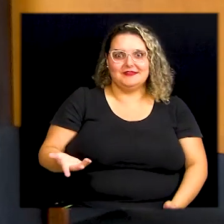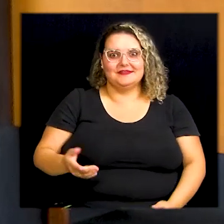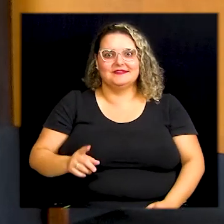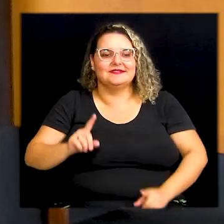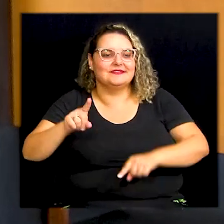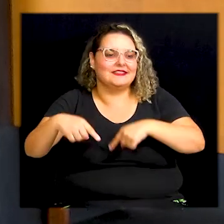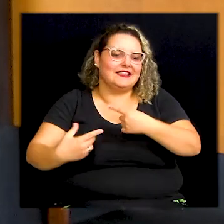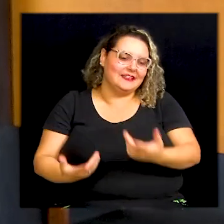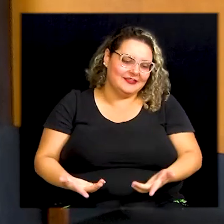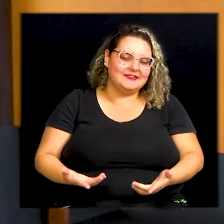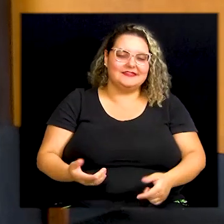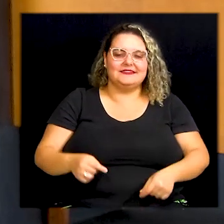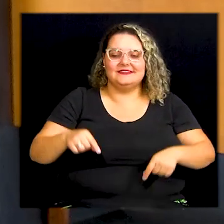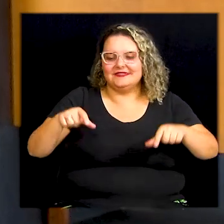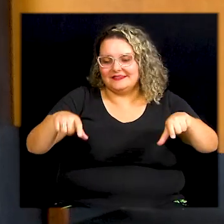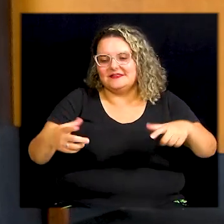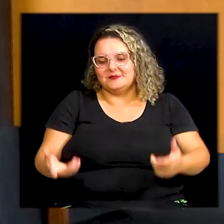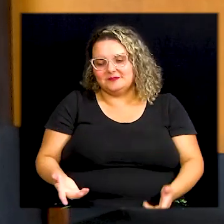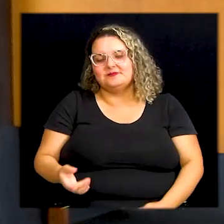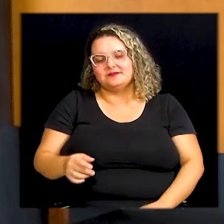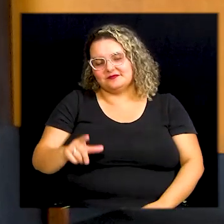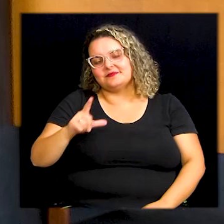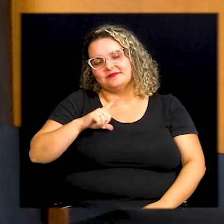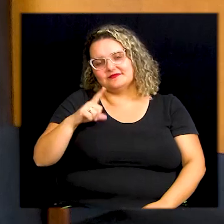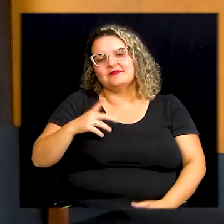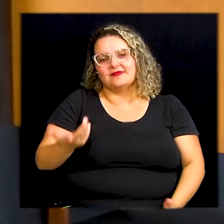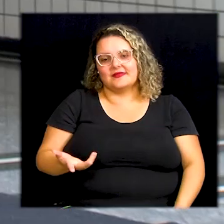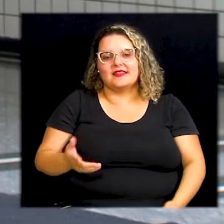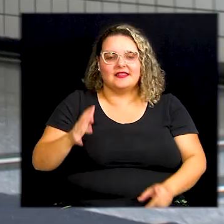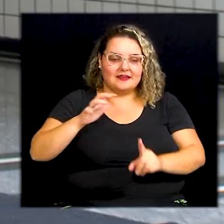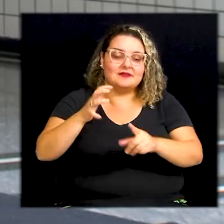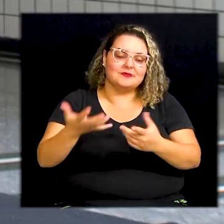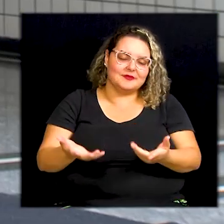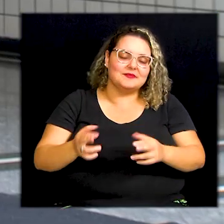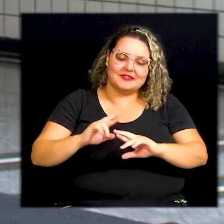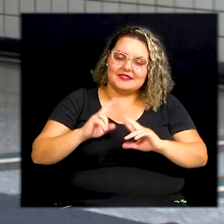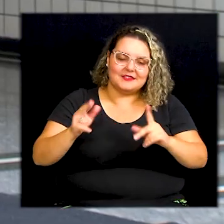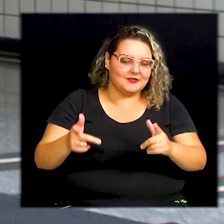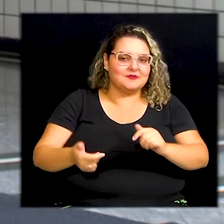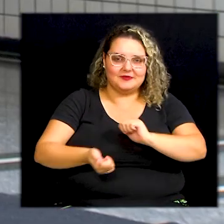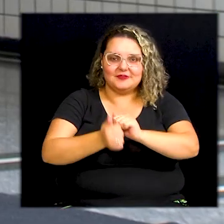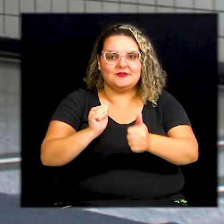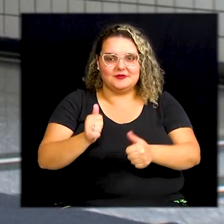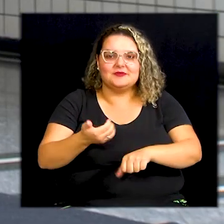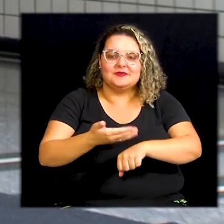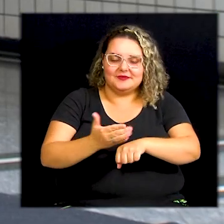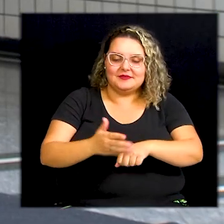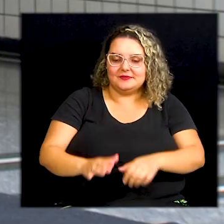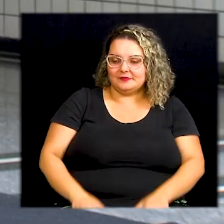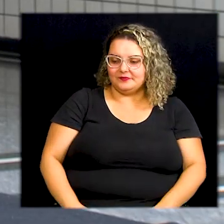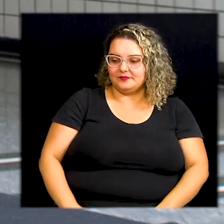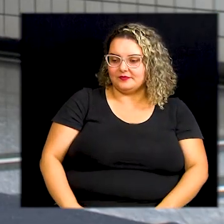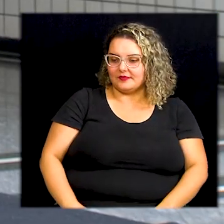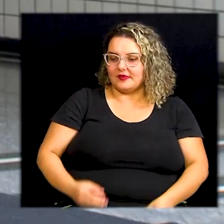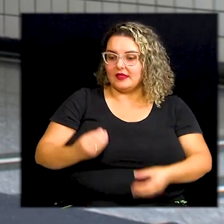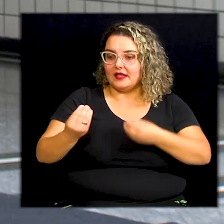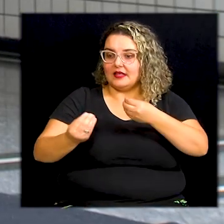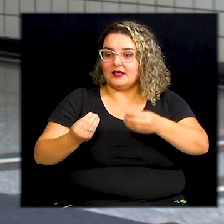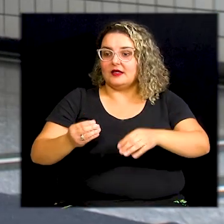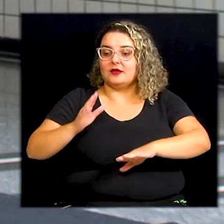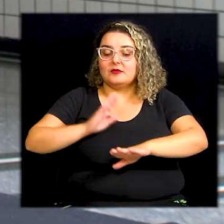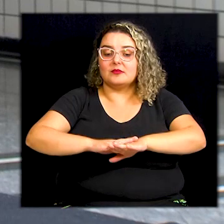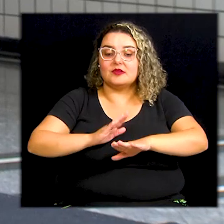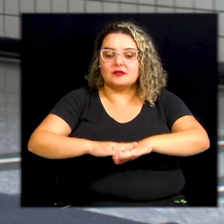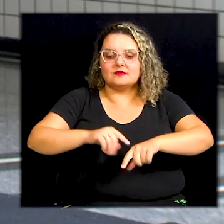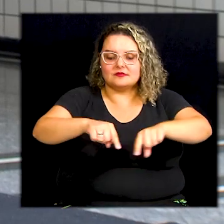No jogo é outra pessoa, então acho que isso aí tem bastante influência, mas é diferente no jogo do treino. E como é atuar nesse meio